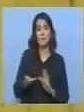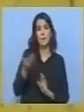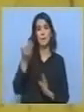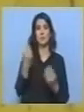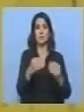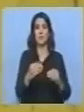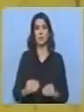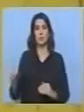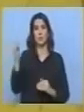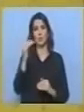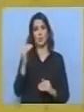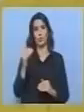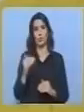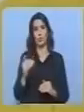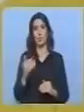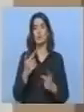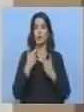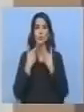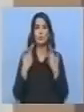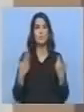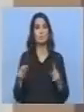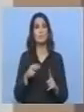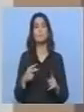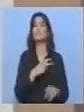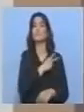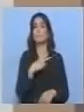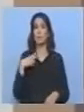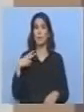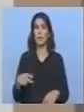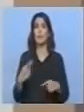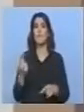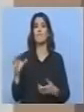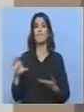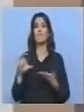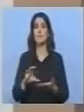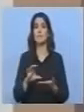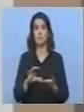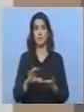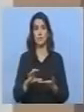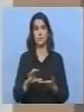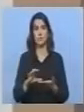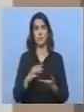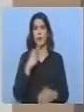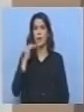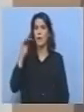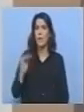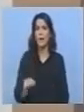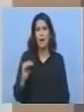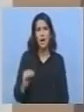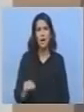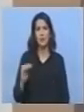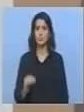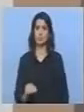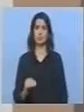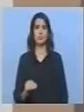superior. Sob qualquer ponto de vista, as universidades portuguesas têm um financiamento muitíssimo mais baixo do que